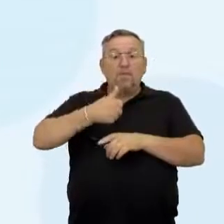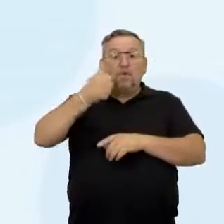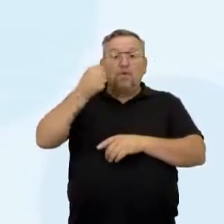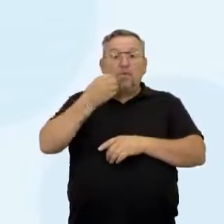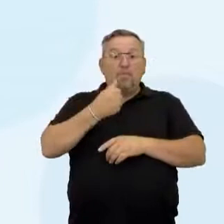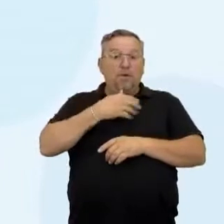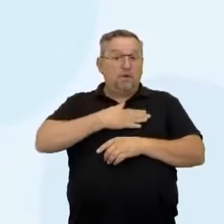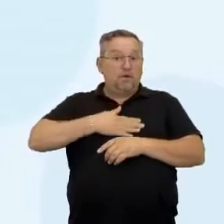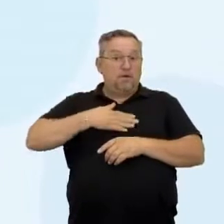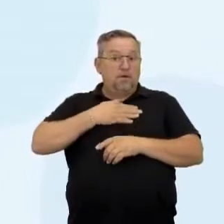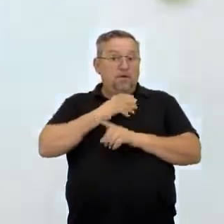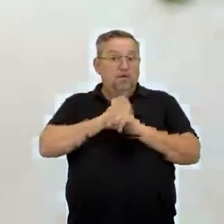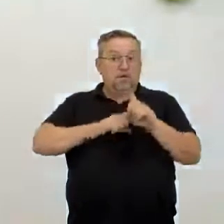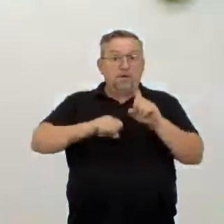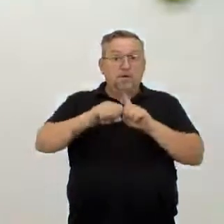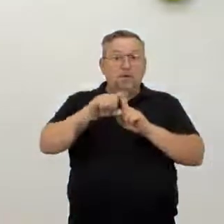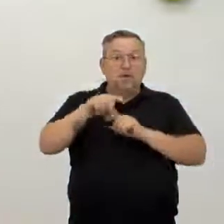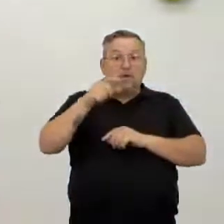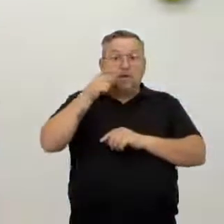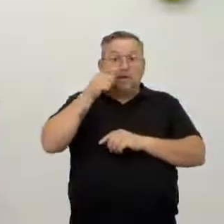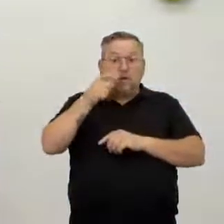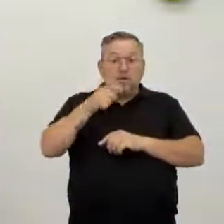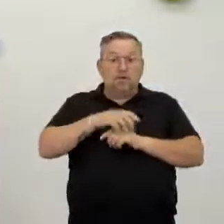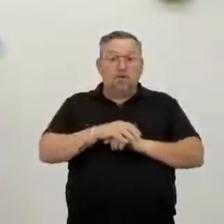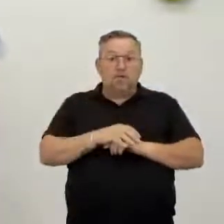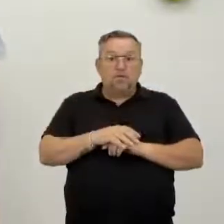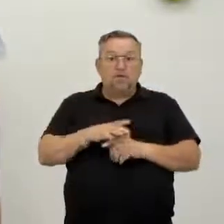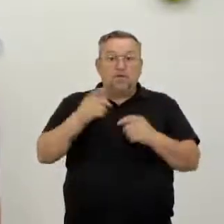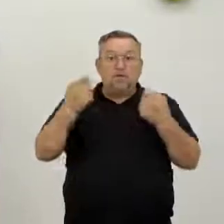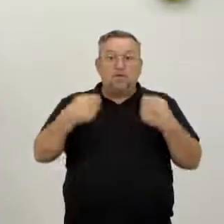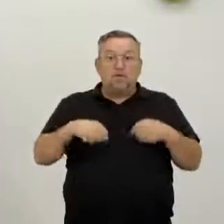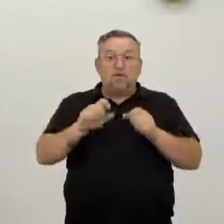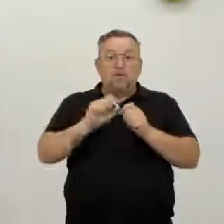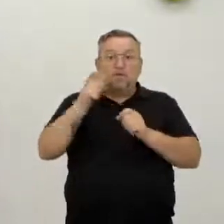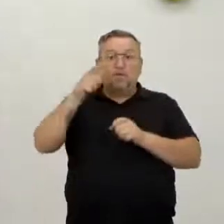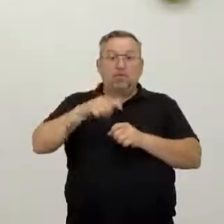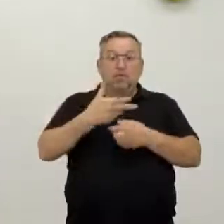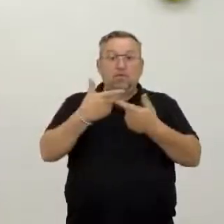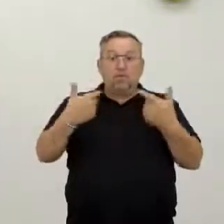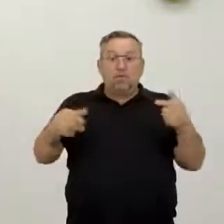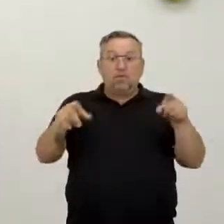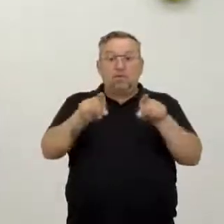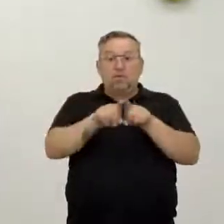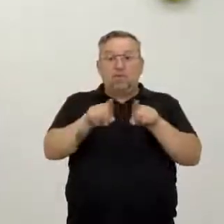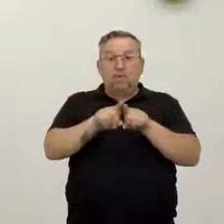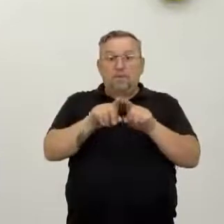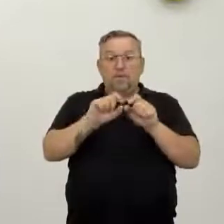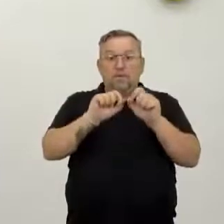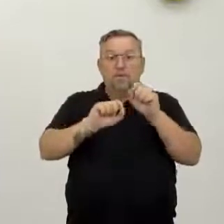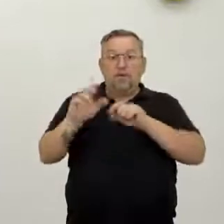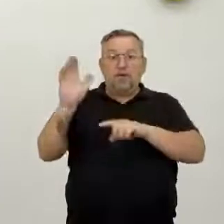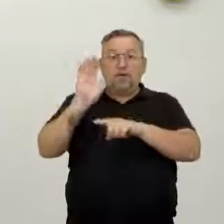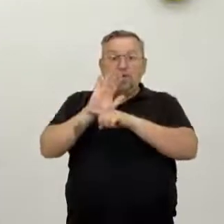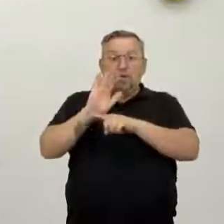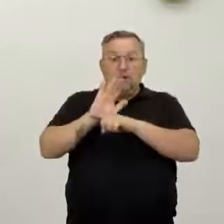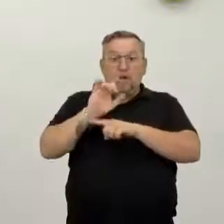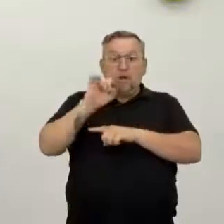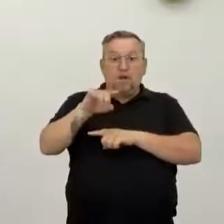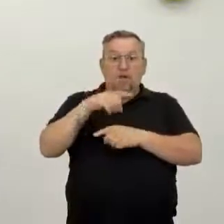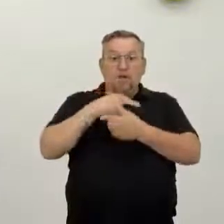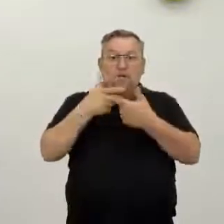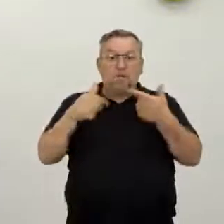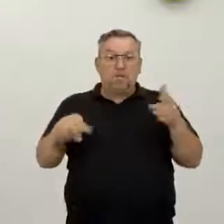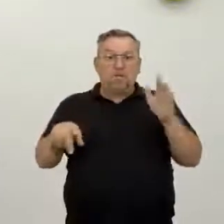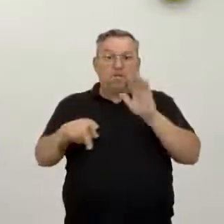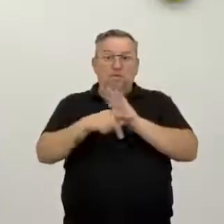bem-estar social. E é isso que é interessante retratar, né? Precisam de outras instituições para ajudar essas